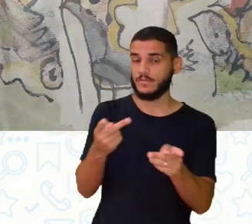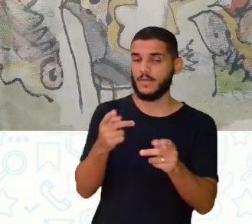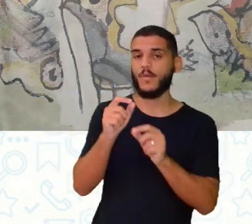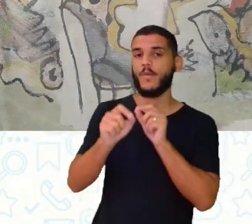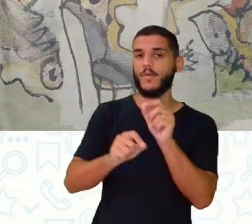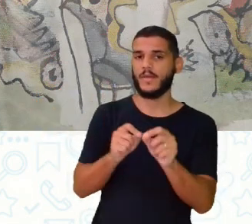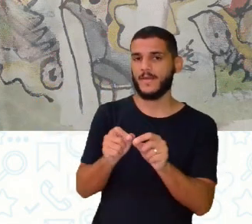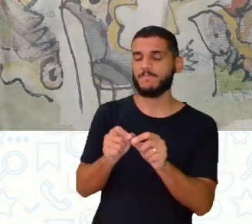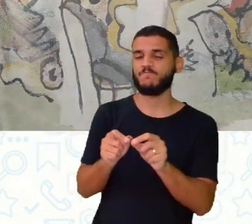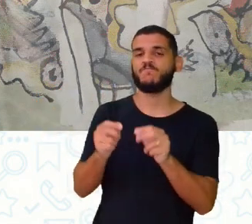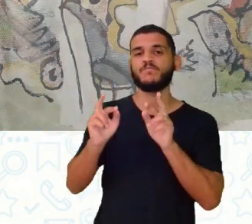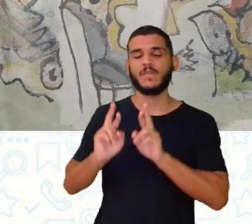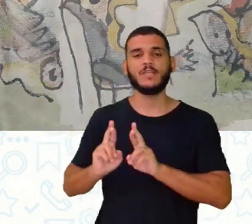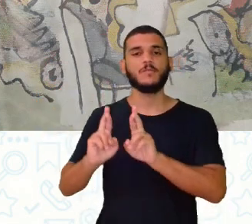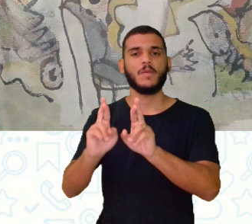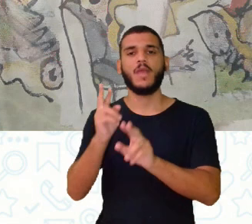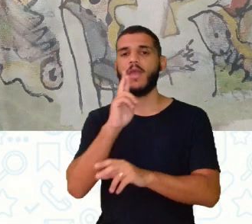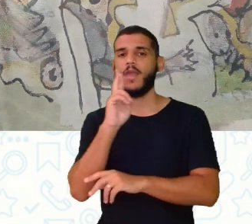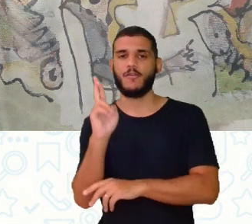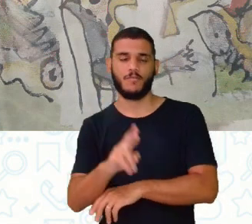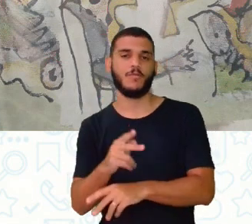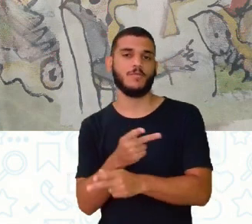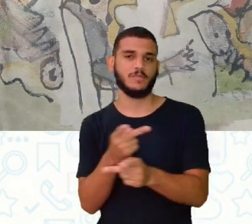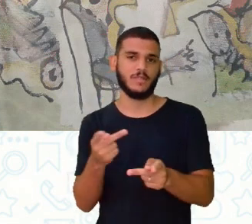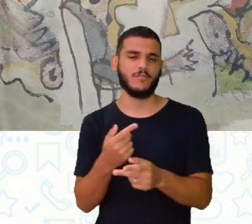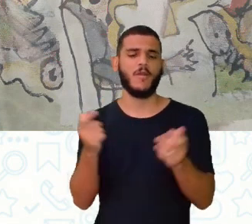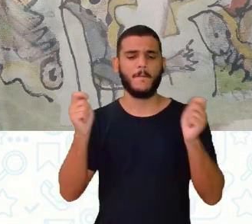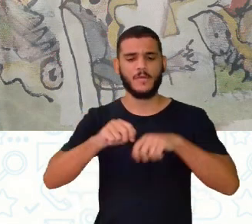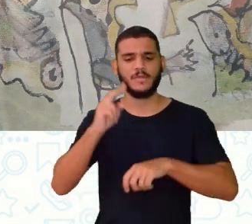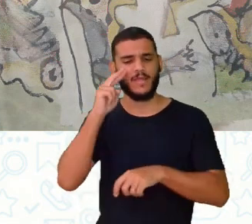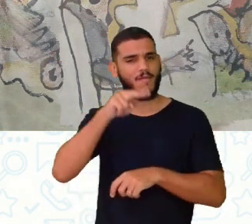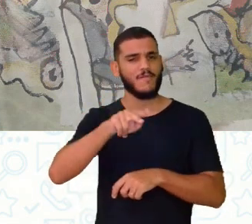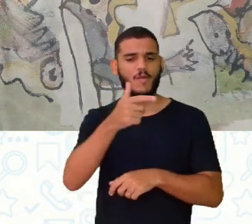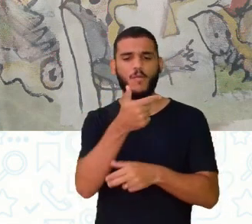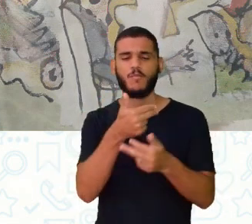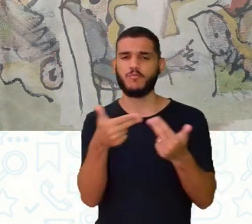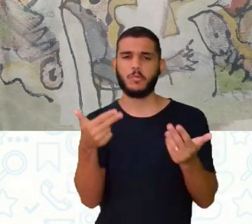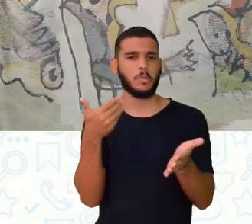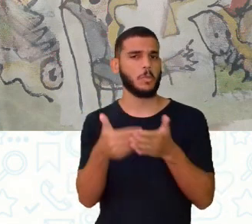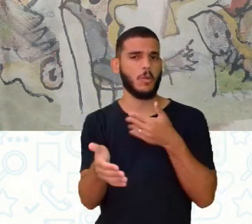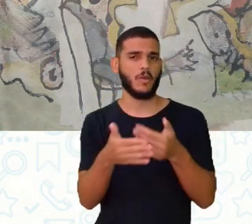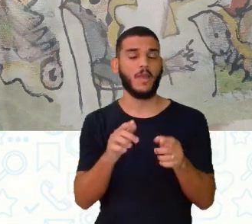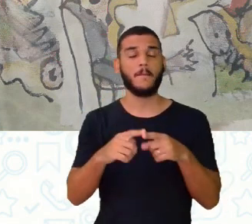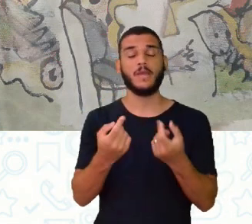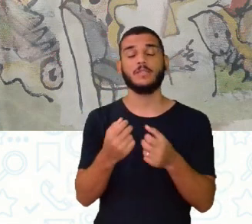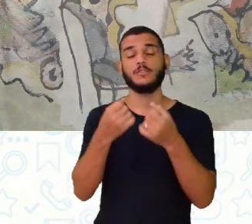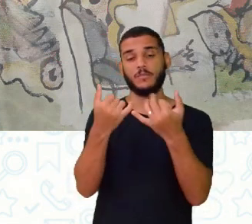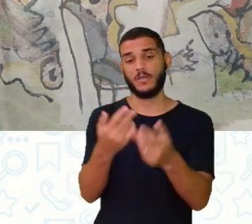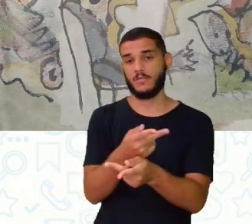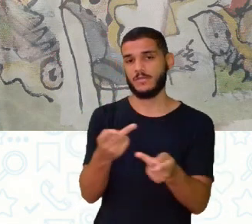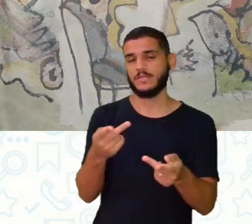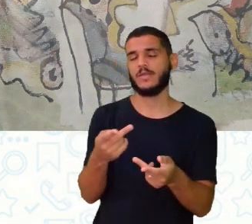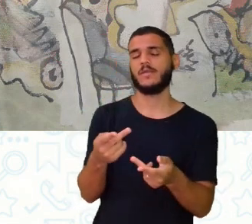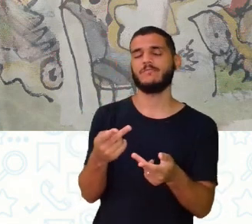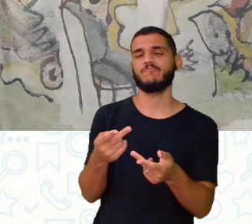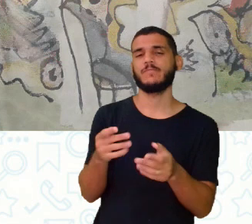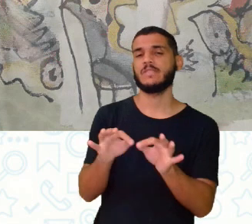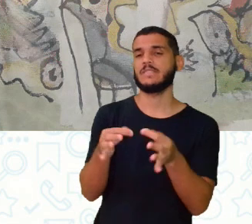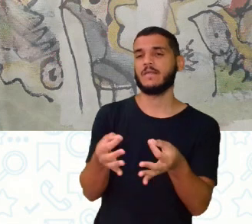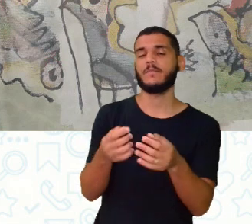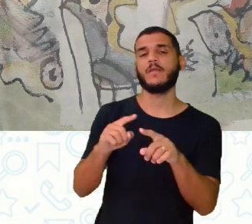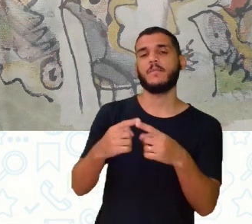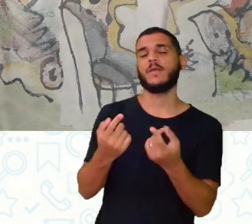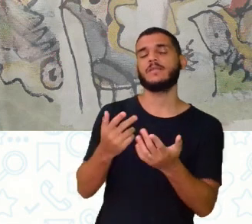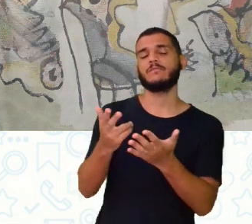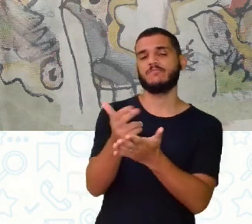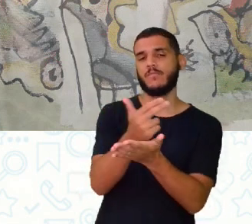expectativa de resposta, não é? Você pode ver outra coisa. Eu falei aqui algumas coisas, não é? Sobre essa